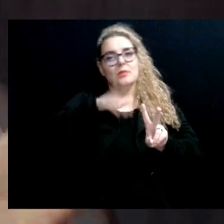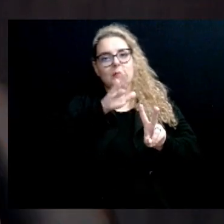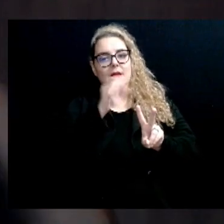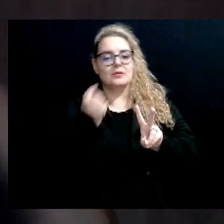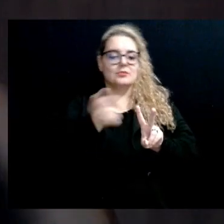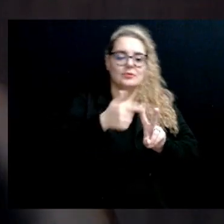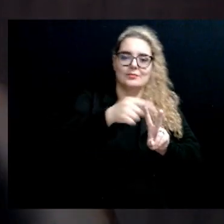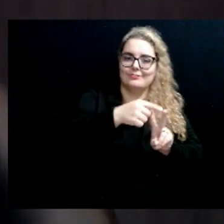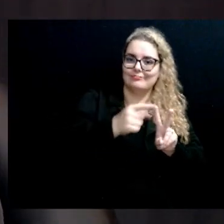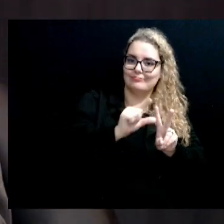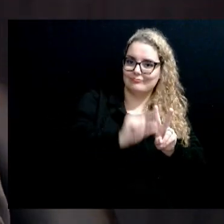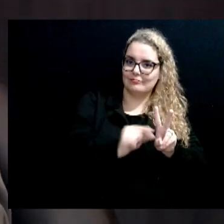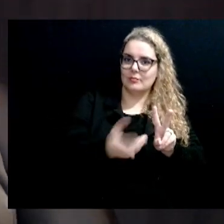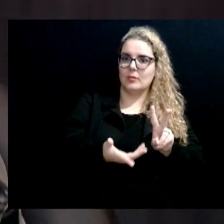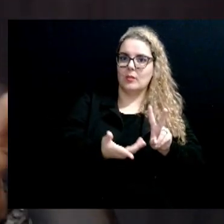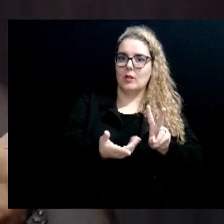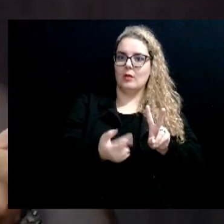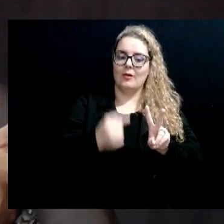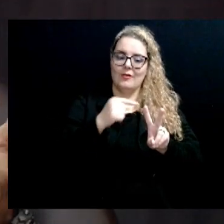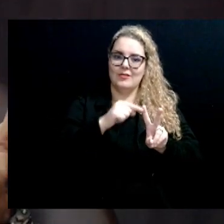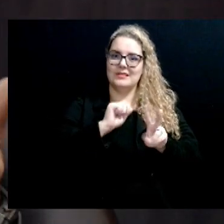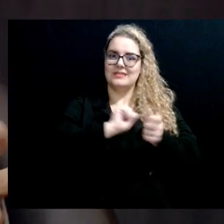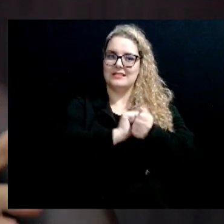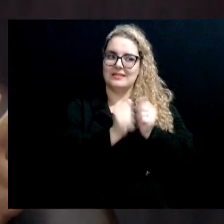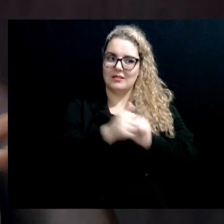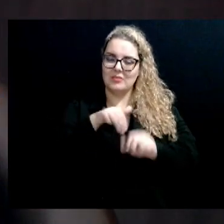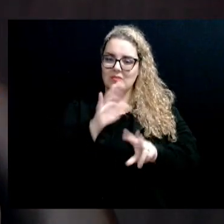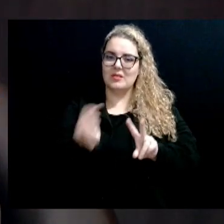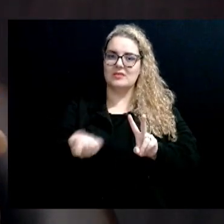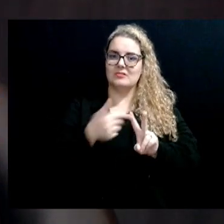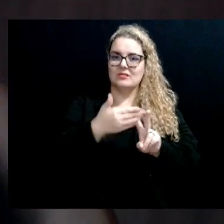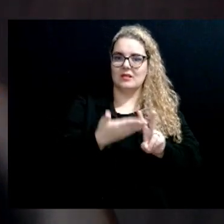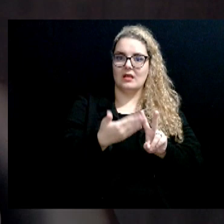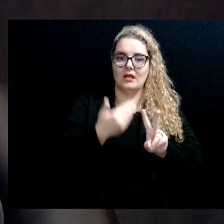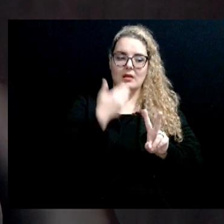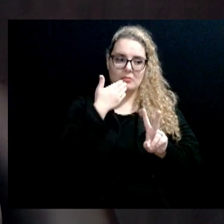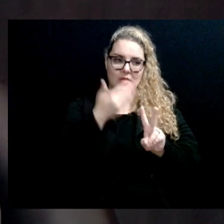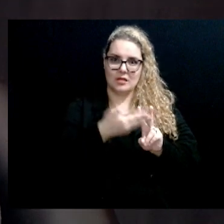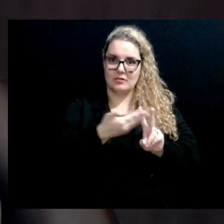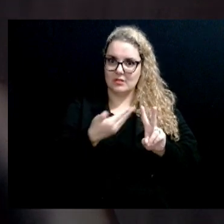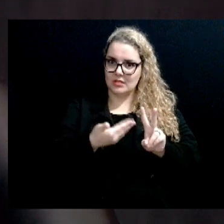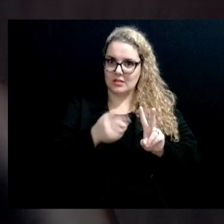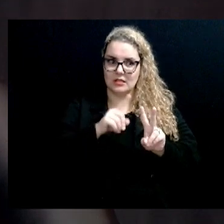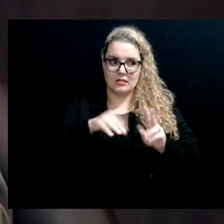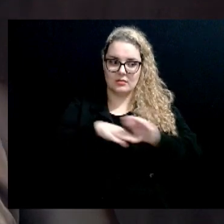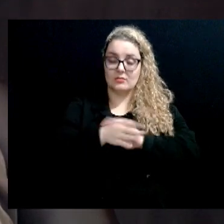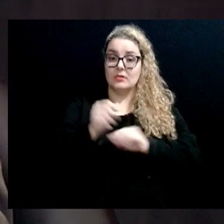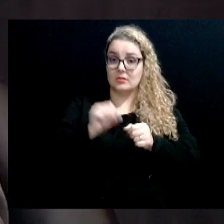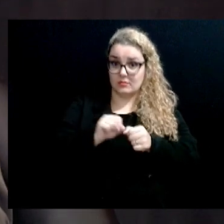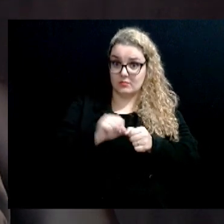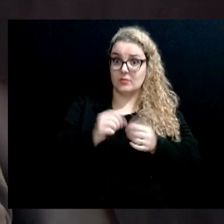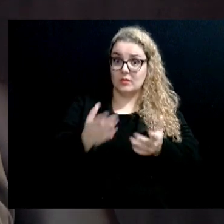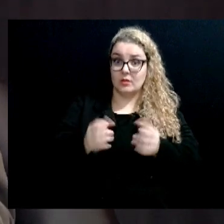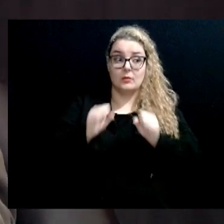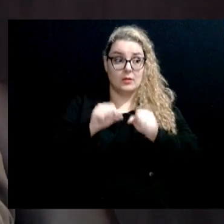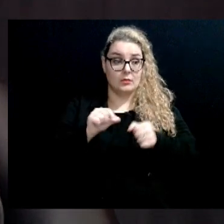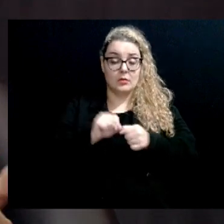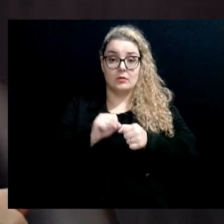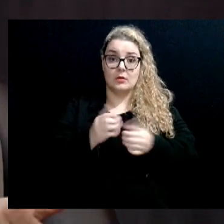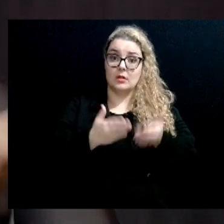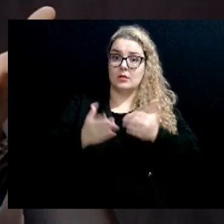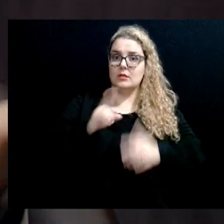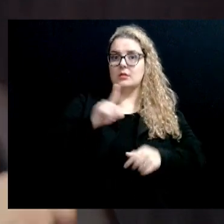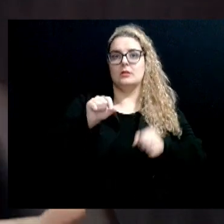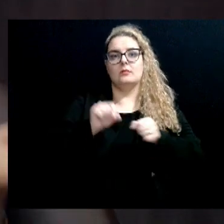muito mais do que o seu parceiro, e quando você pede alguma coisa pro seu parceiro que talvez seja uma coisa que ele não costumava fazer, mas que ele poderia fazer isso pra te agradar e ele não faz,